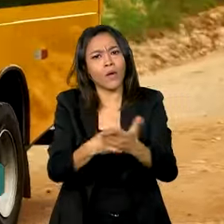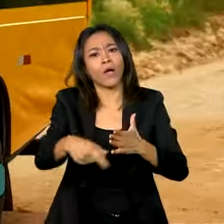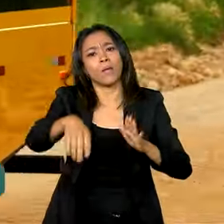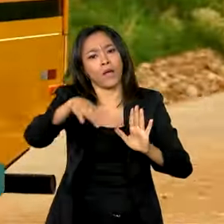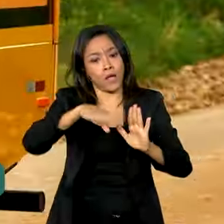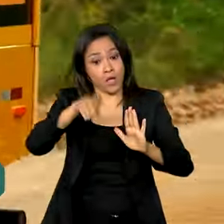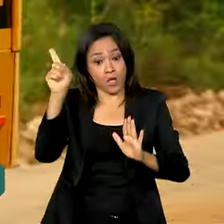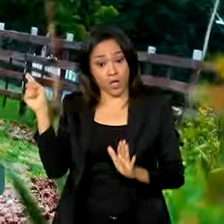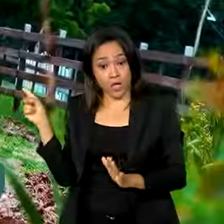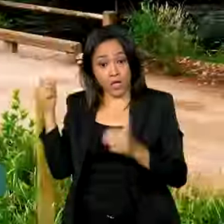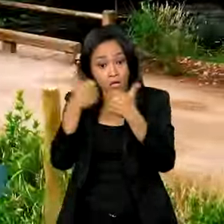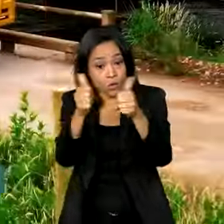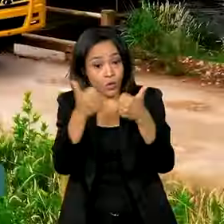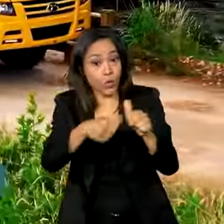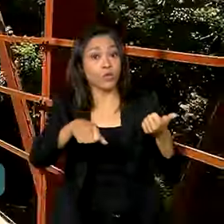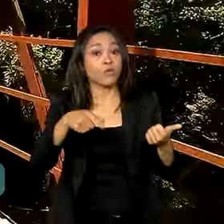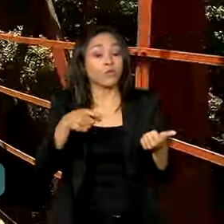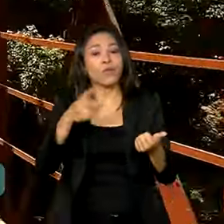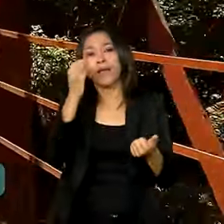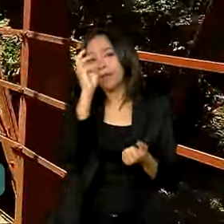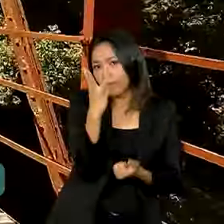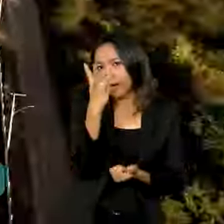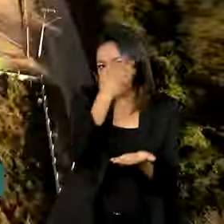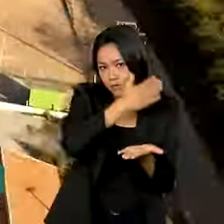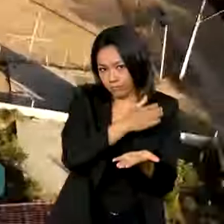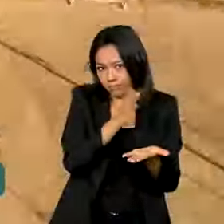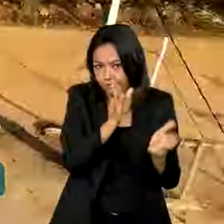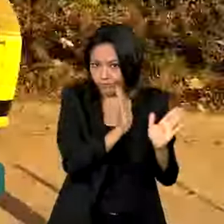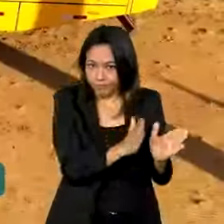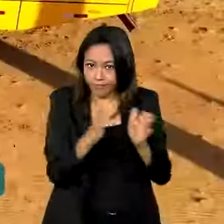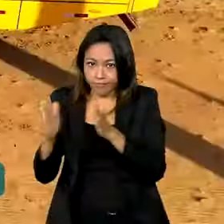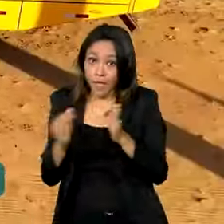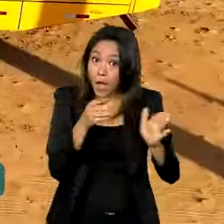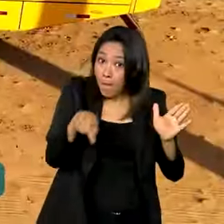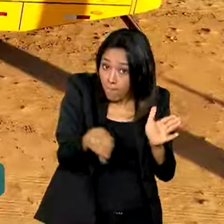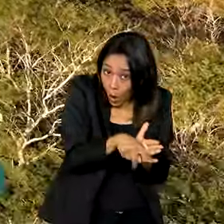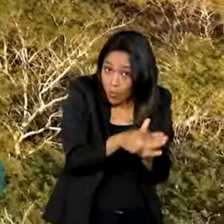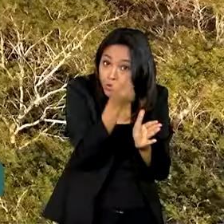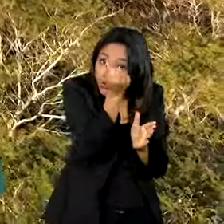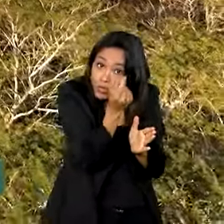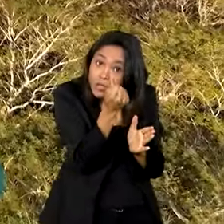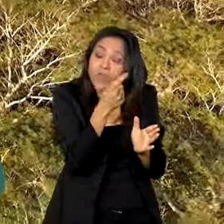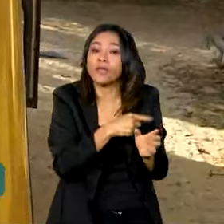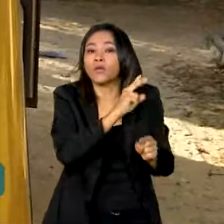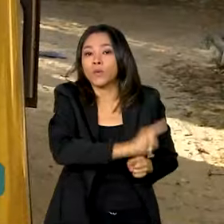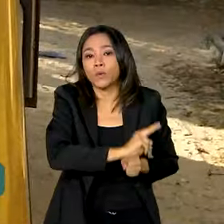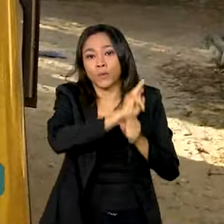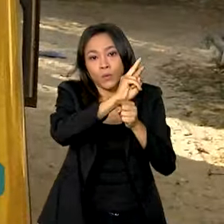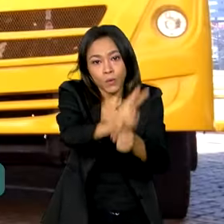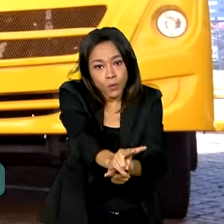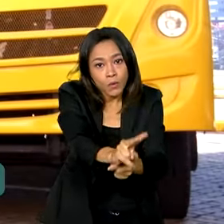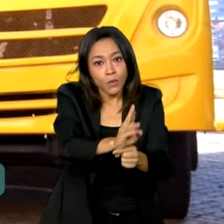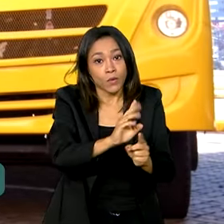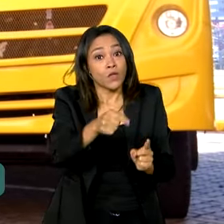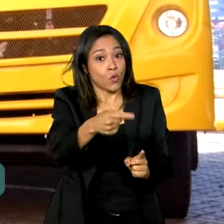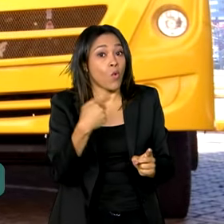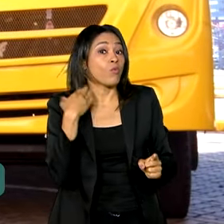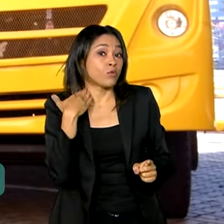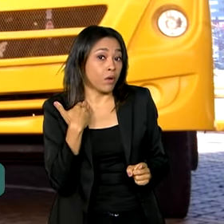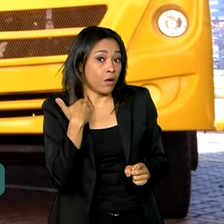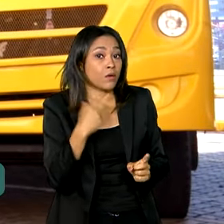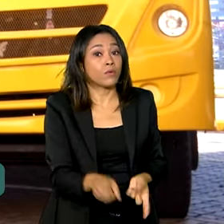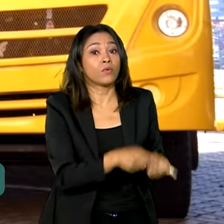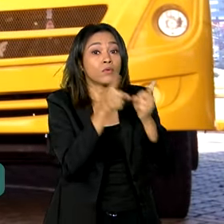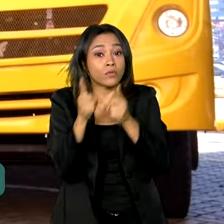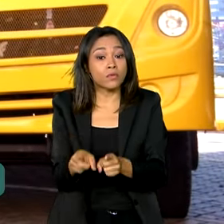Escola. A compra acontece de 3 formas: com recursos próprios, por linha de crédito junto a instituições financeiras e